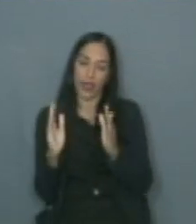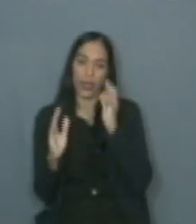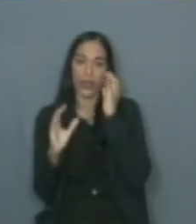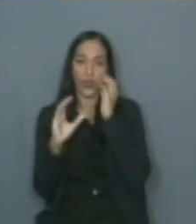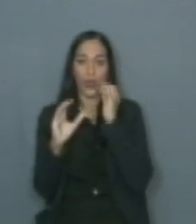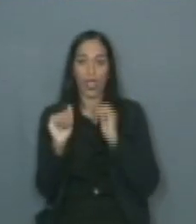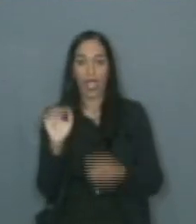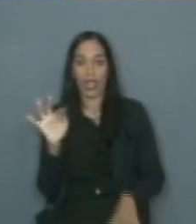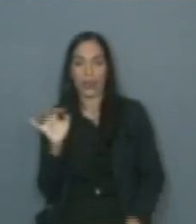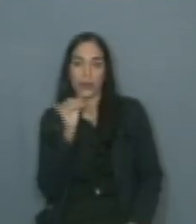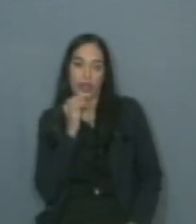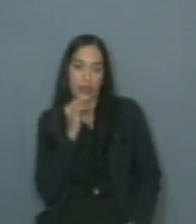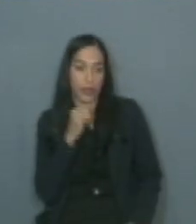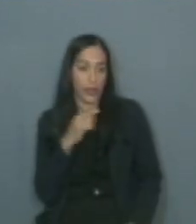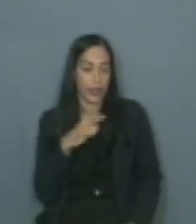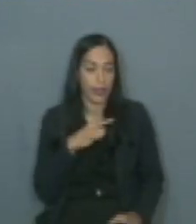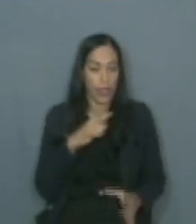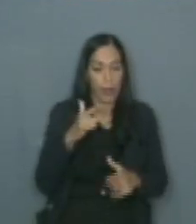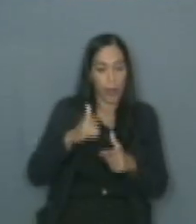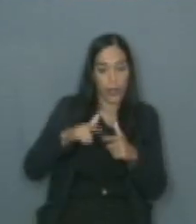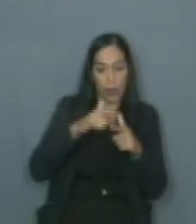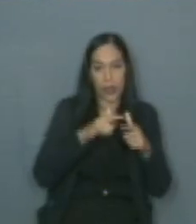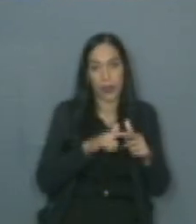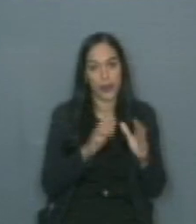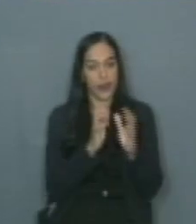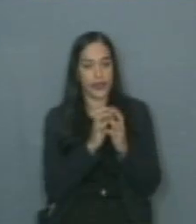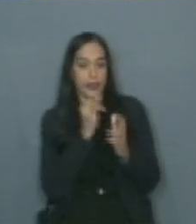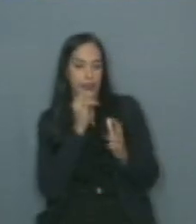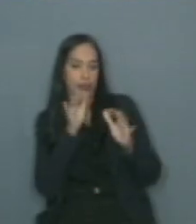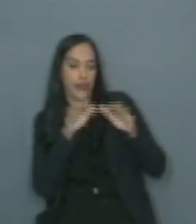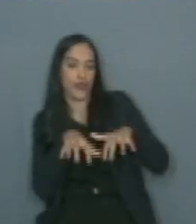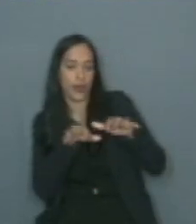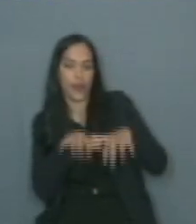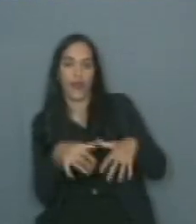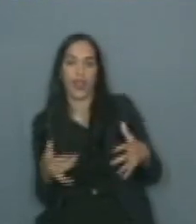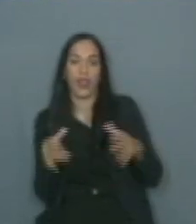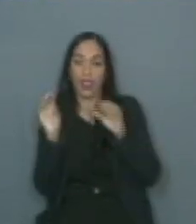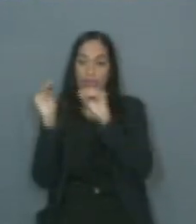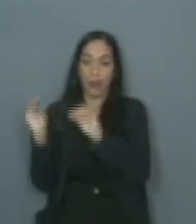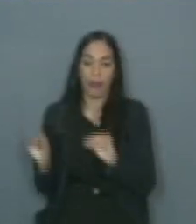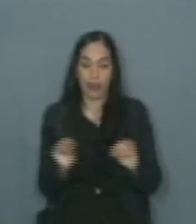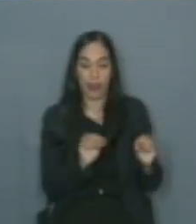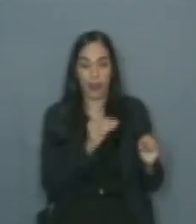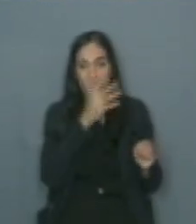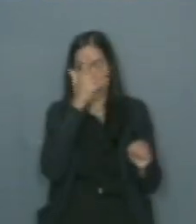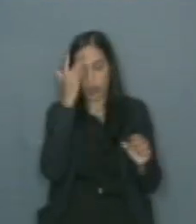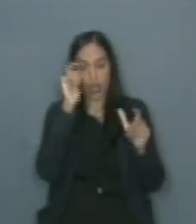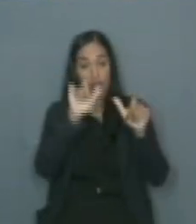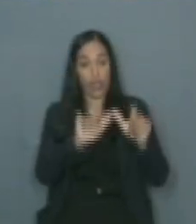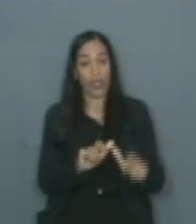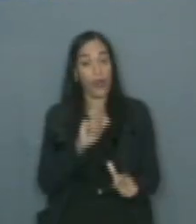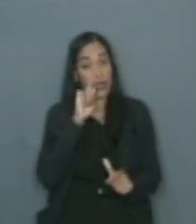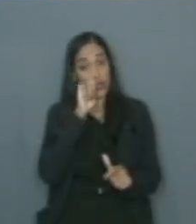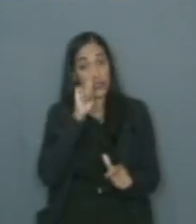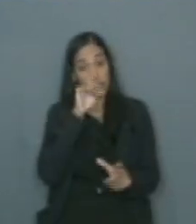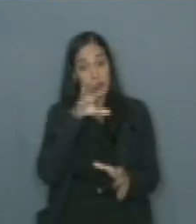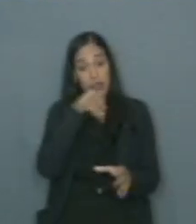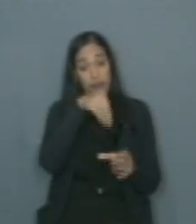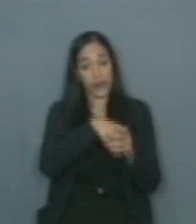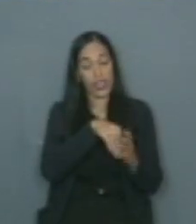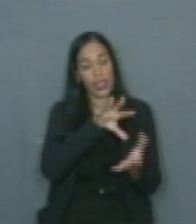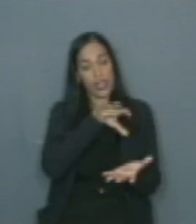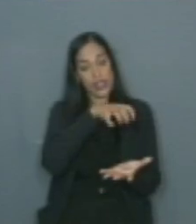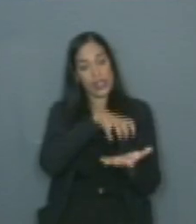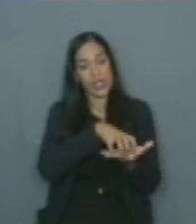quando tem um desastre no Recife, muita chuva, a prefeitura ela remaneja o pessoal que está em área de risco para ficar no centro de acolhimento